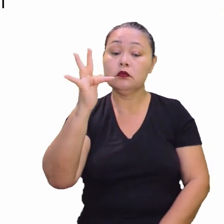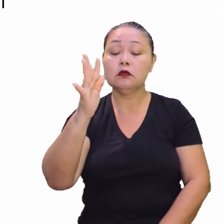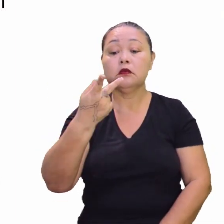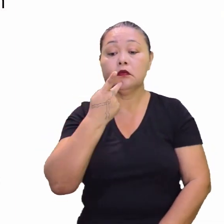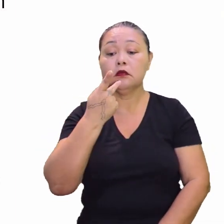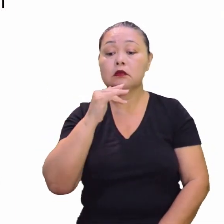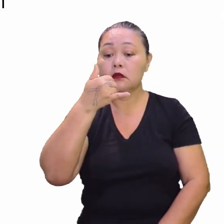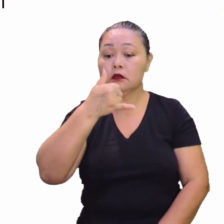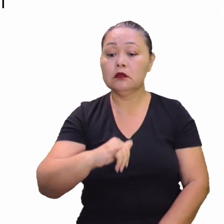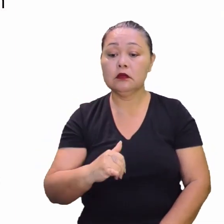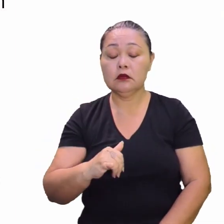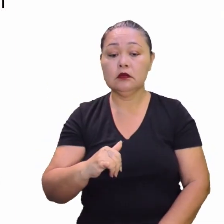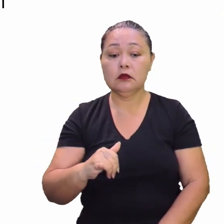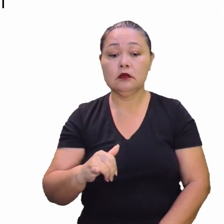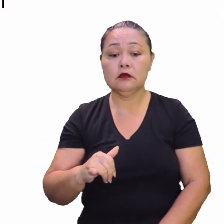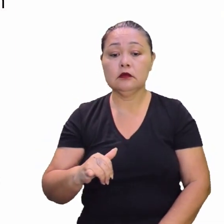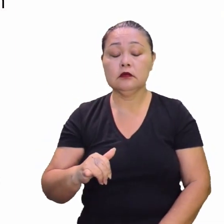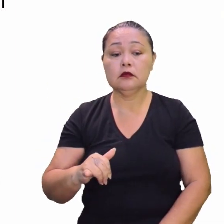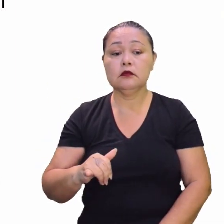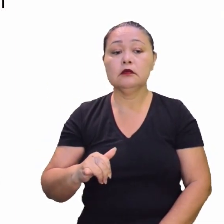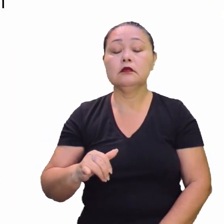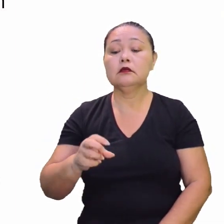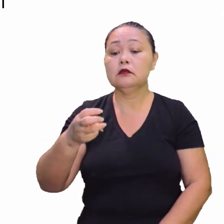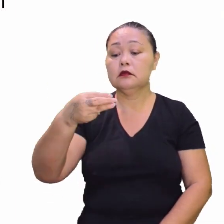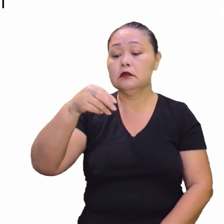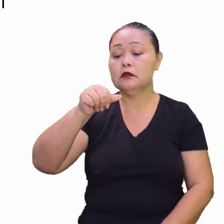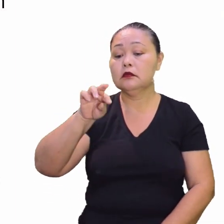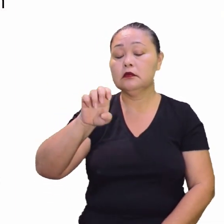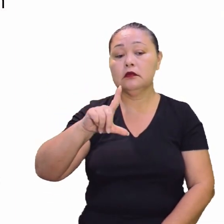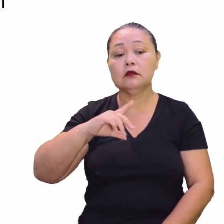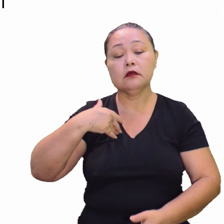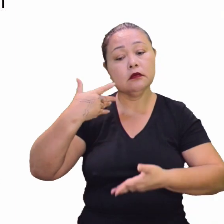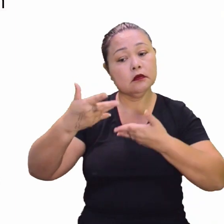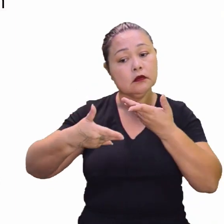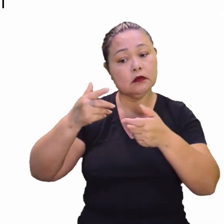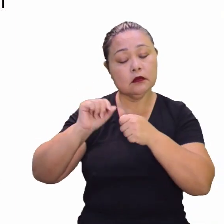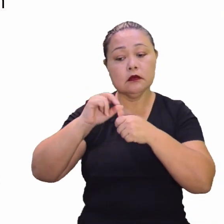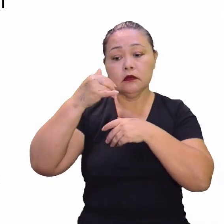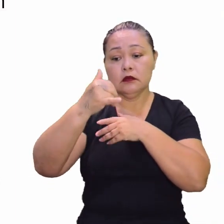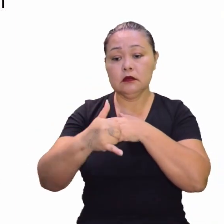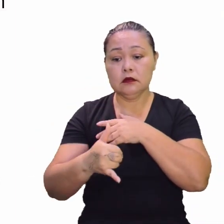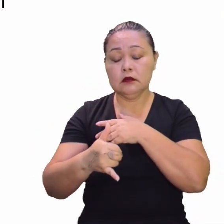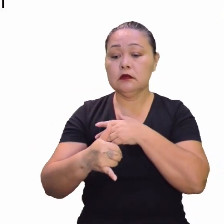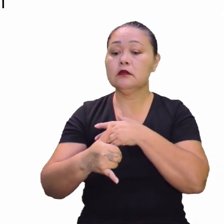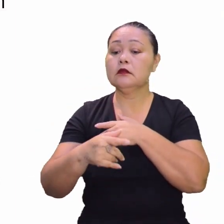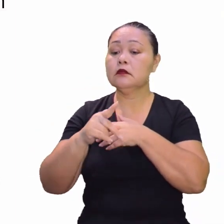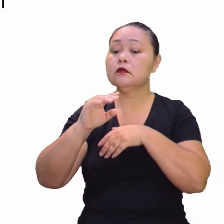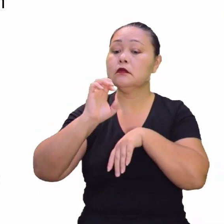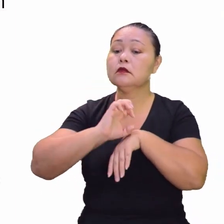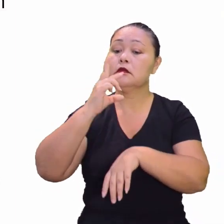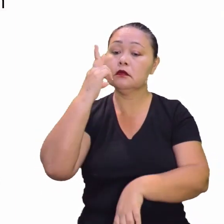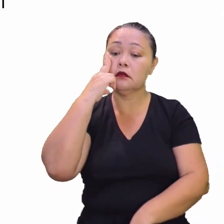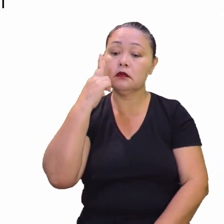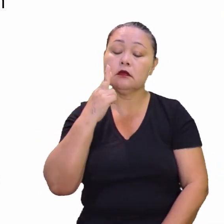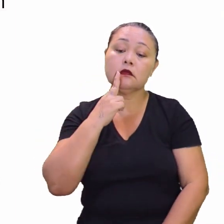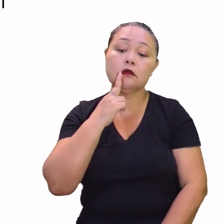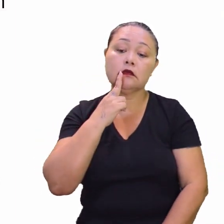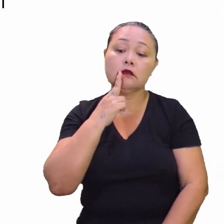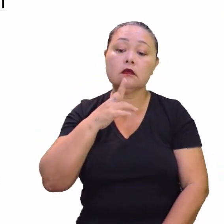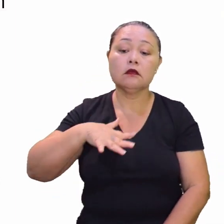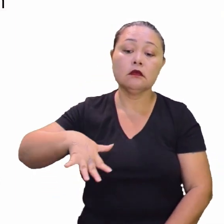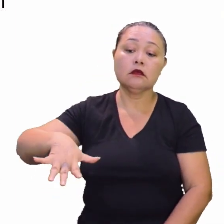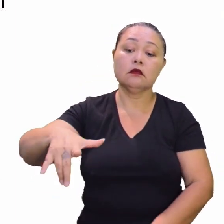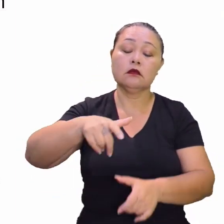fala de energia, da matriz que promove a energia elétrica de Rondônia,